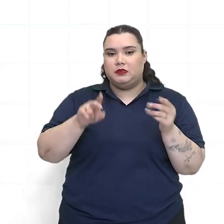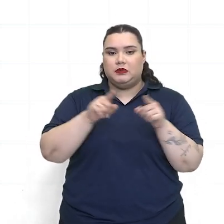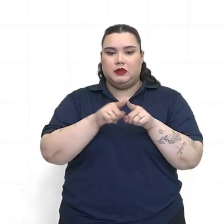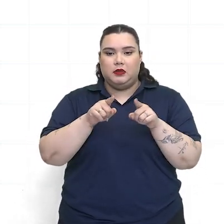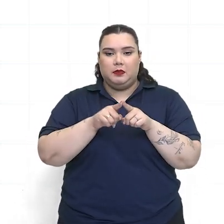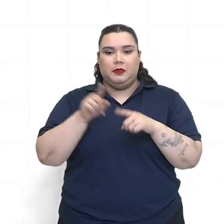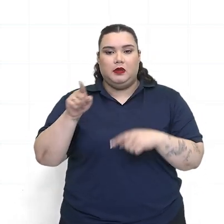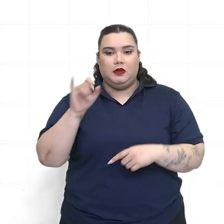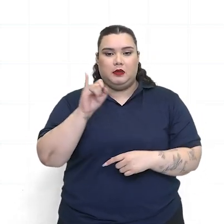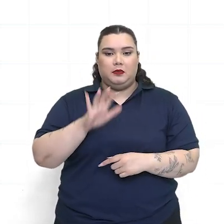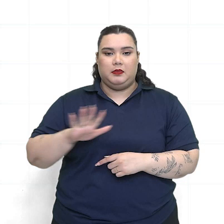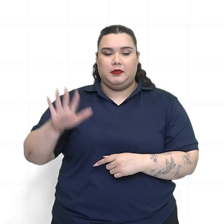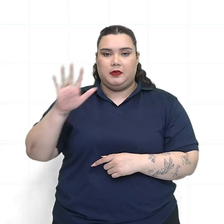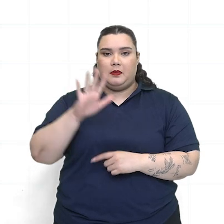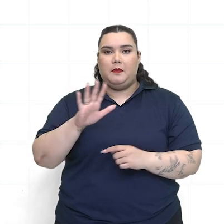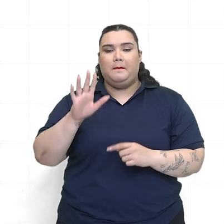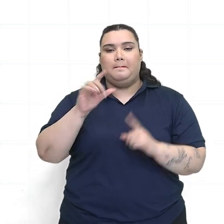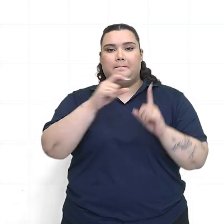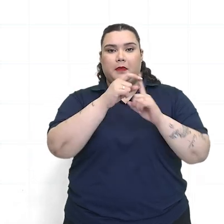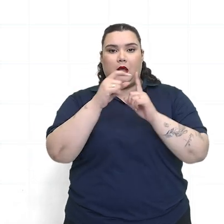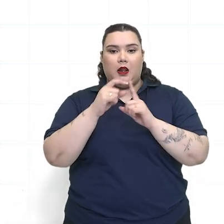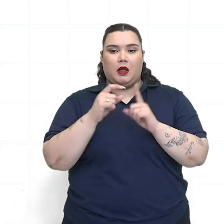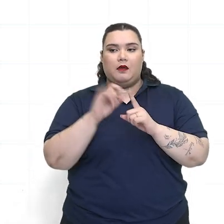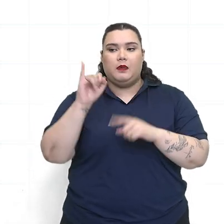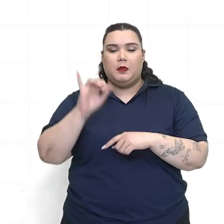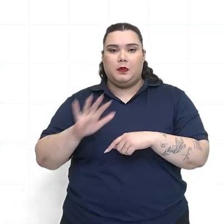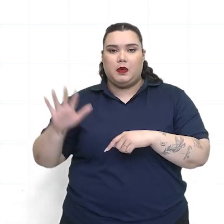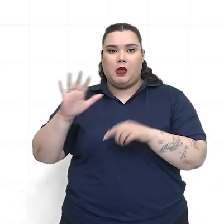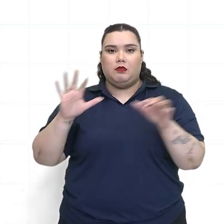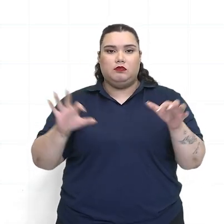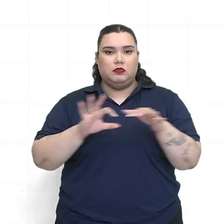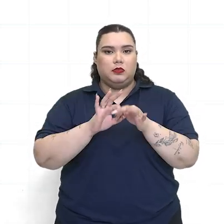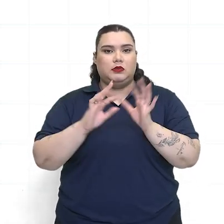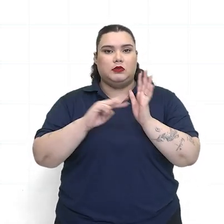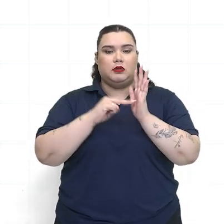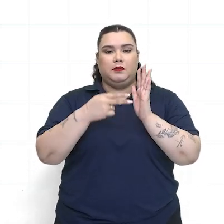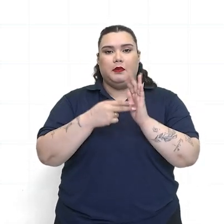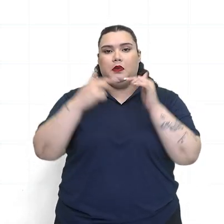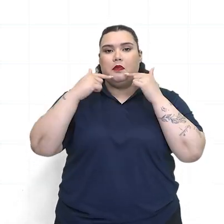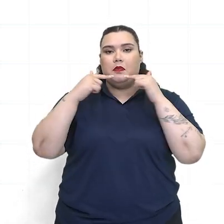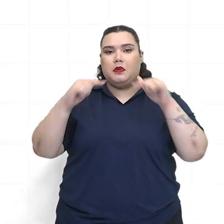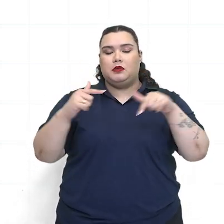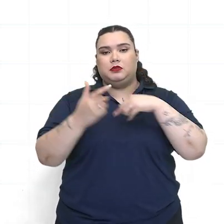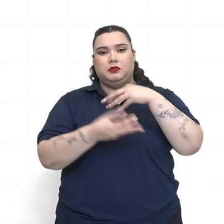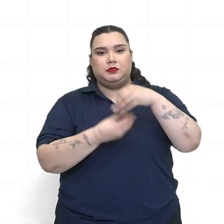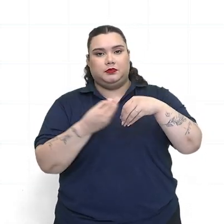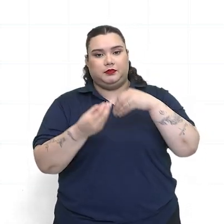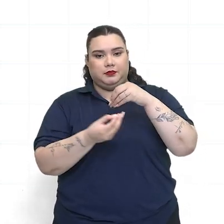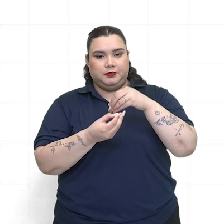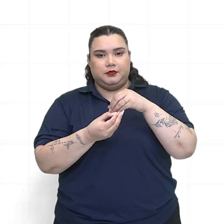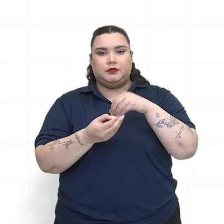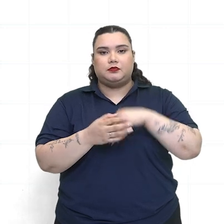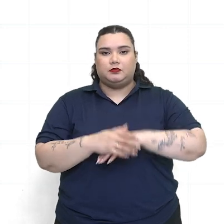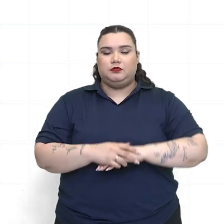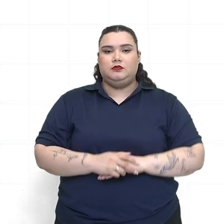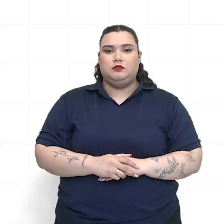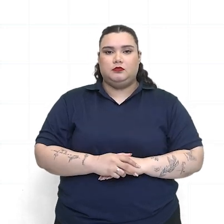nessa imagem, palavras e imagem, que no caso é a linguagem mista, né? E aí,